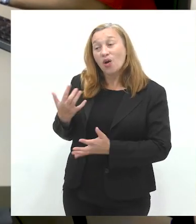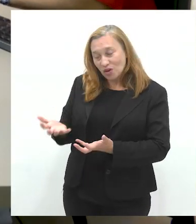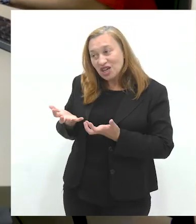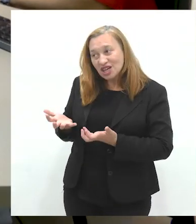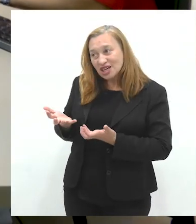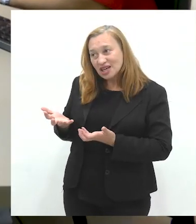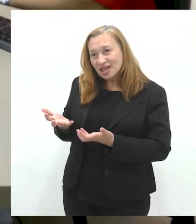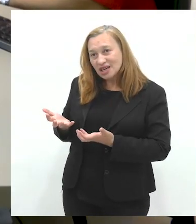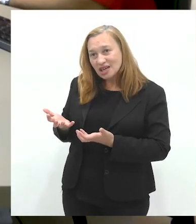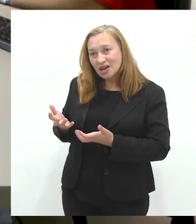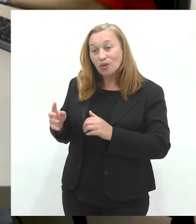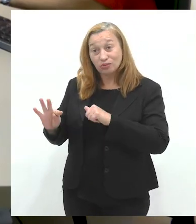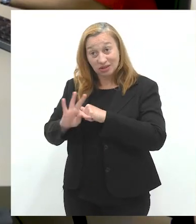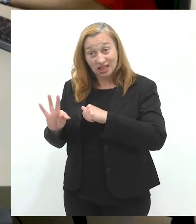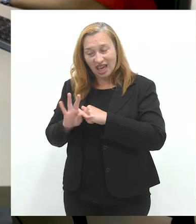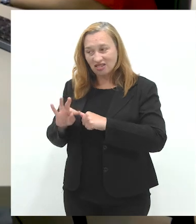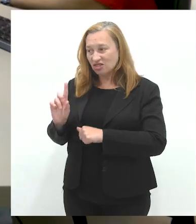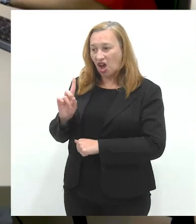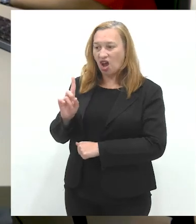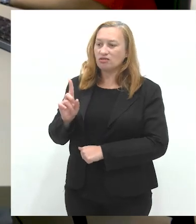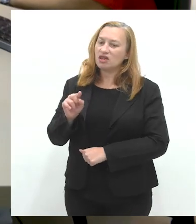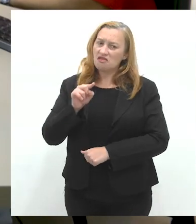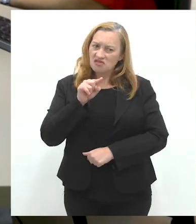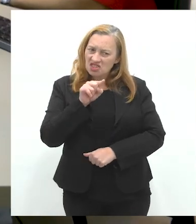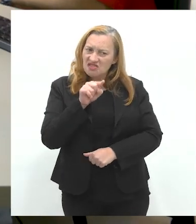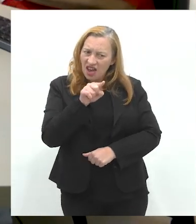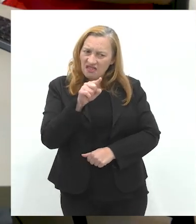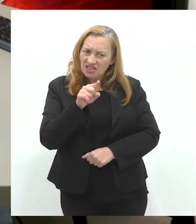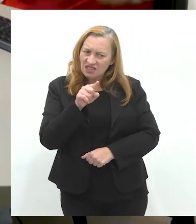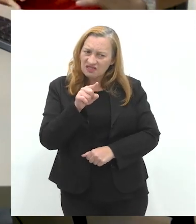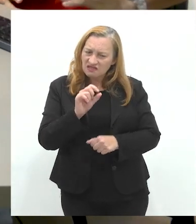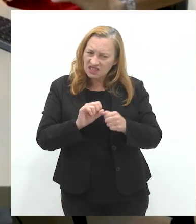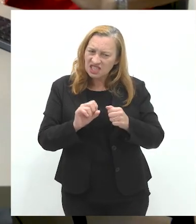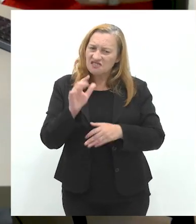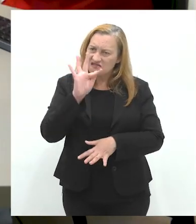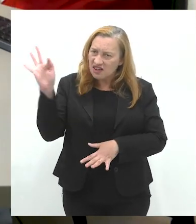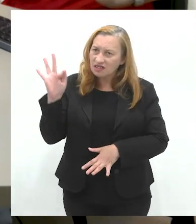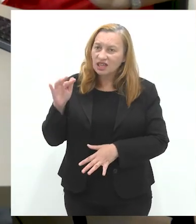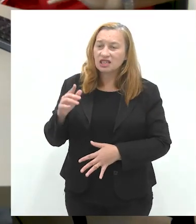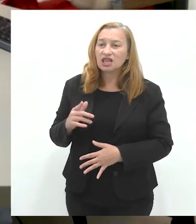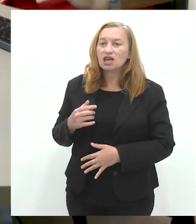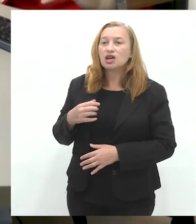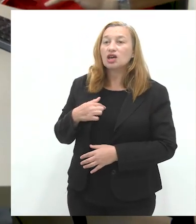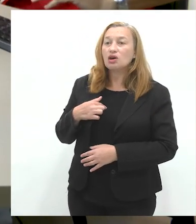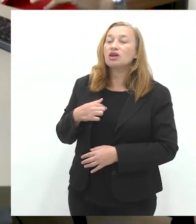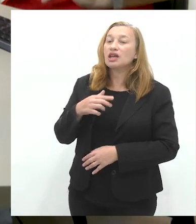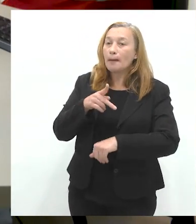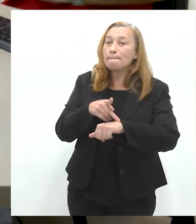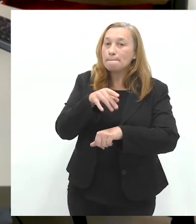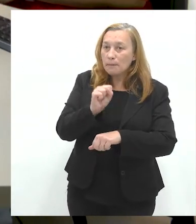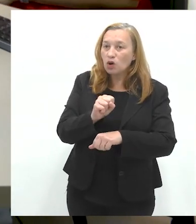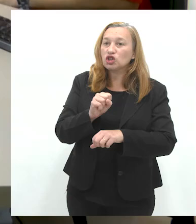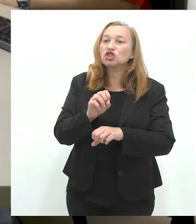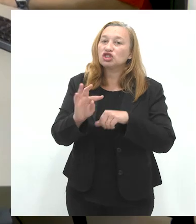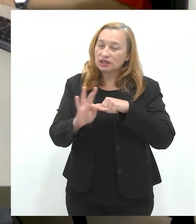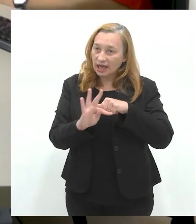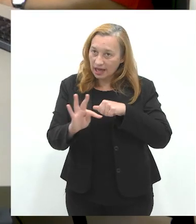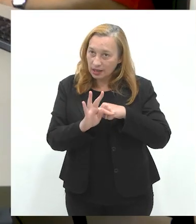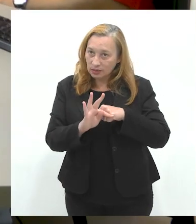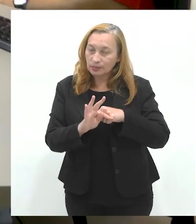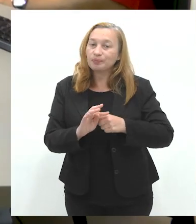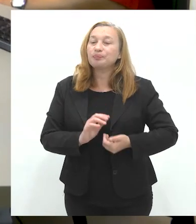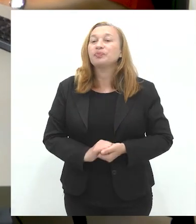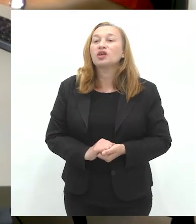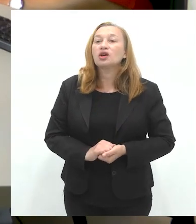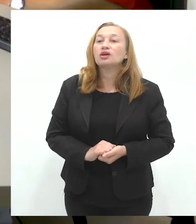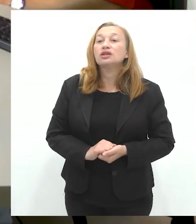queria fazer um técnico. Ela falou: não, você vai fazer uma faculdade. No caso, ensino médio técnico. E tá Não, bom. um Você queria pós-técnico, né? O ensino pós-técnico, médio tá. após o ensino